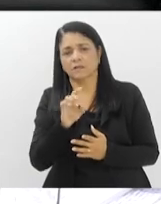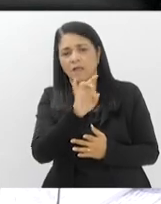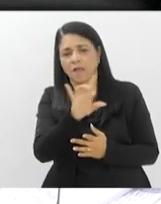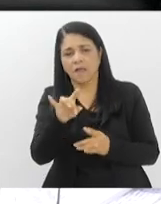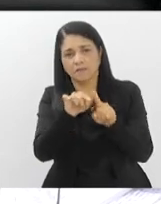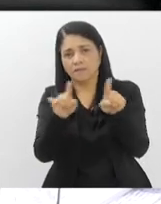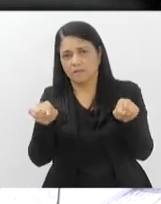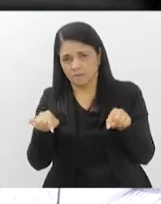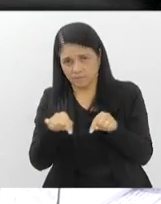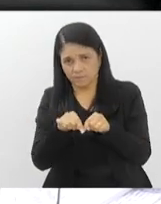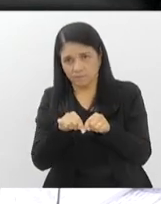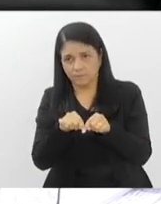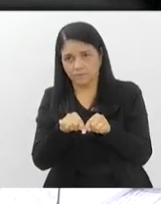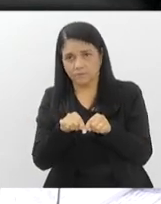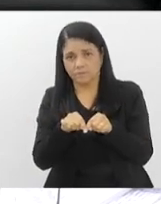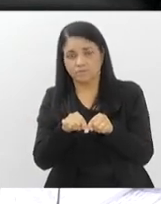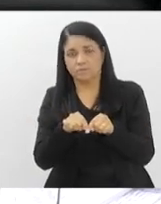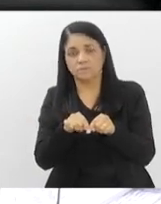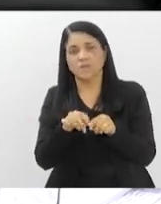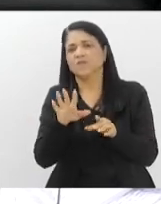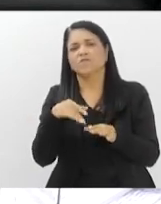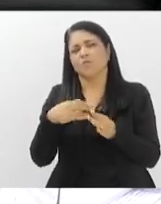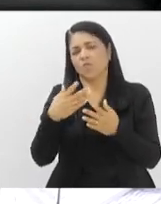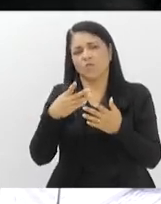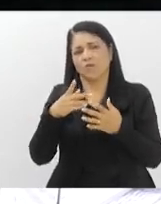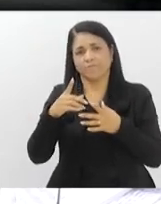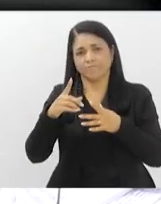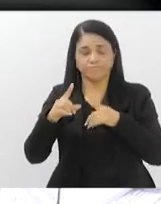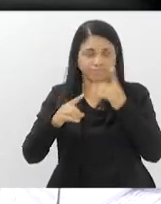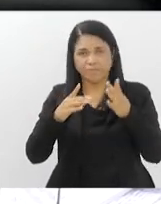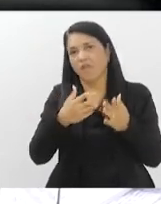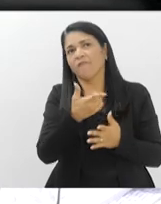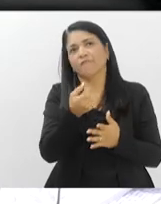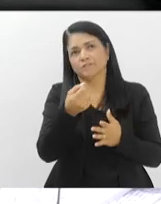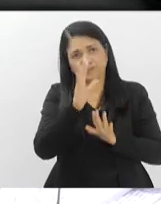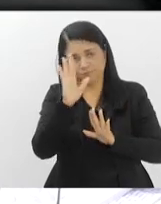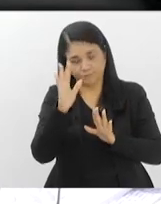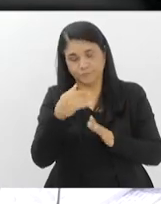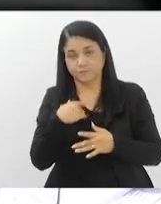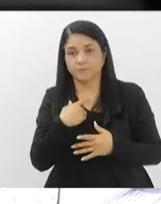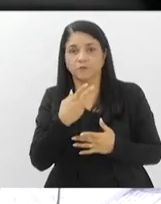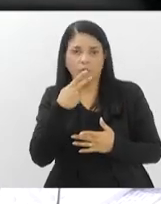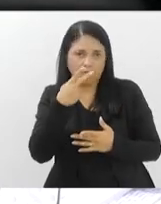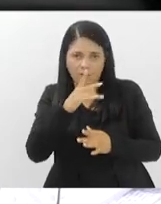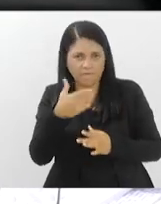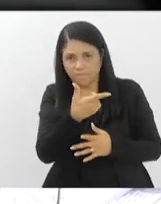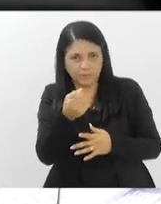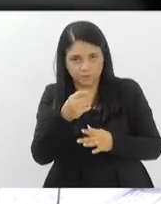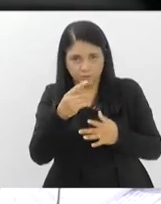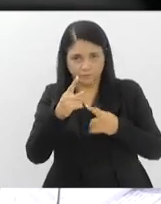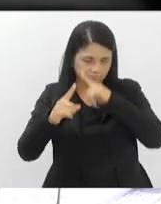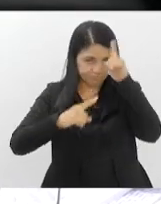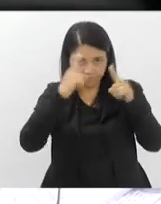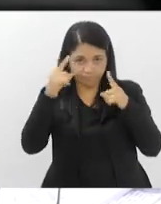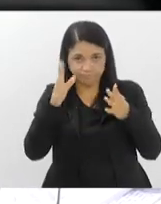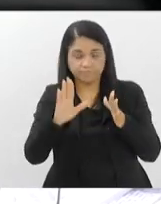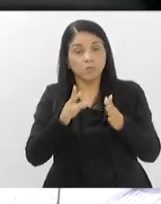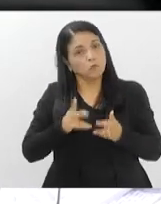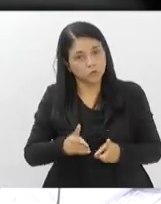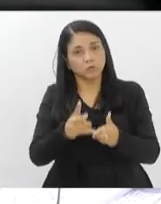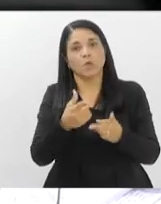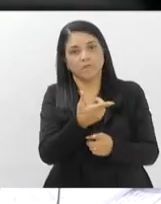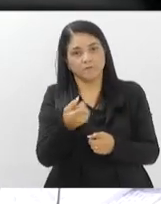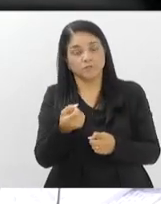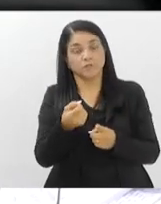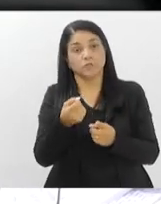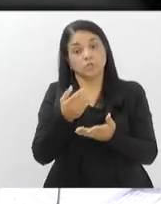Redistribuiria as que tem. Imaginemos, vou chutar, que seja 20. Continuava com as mesmas 20. Né? Então, sobraria